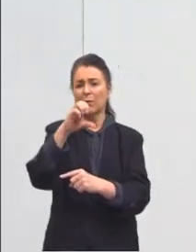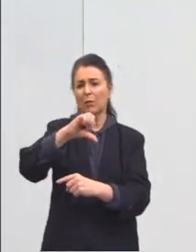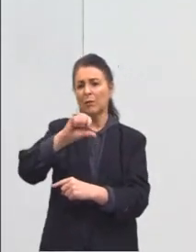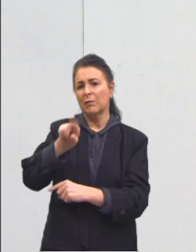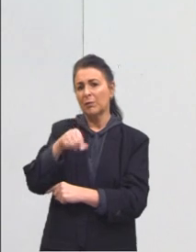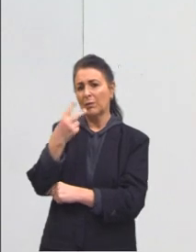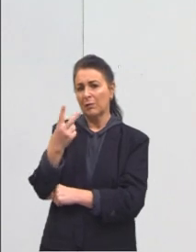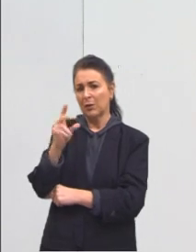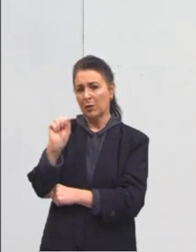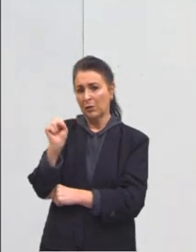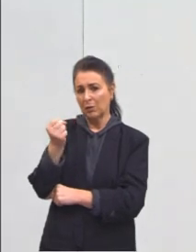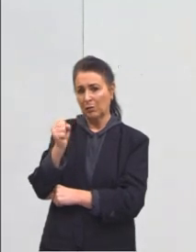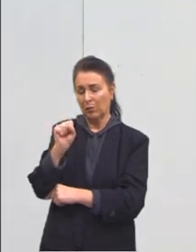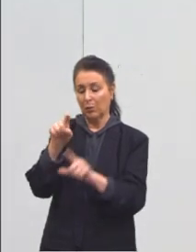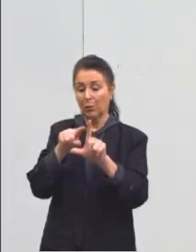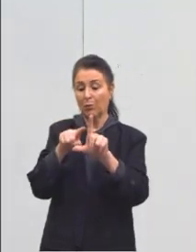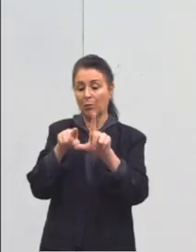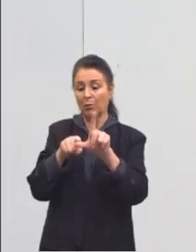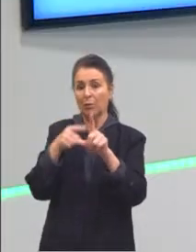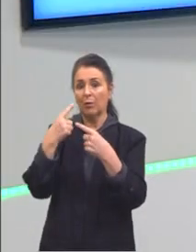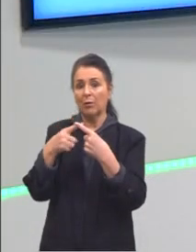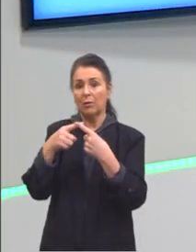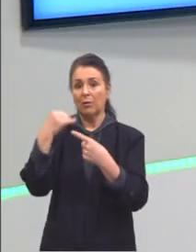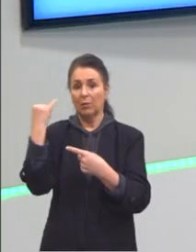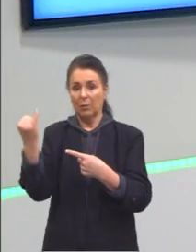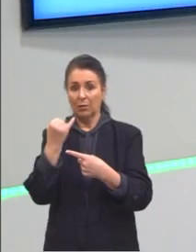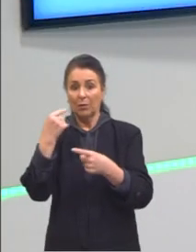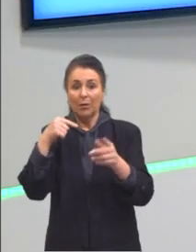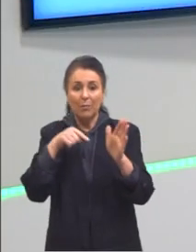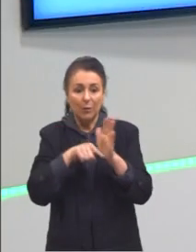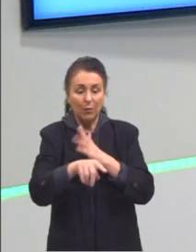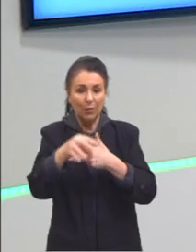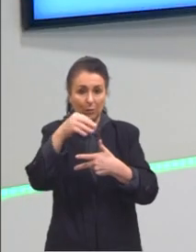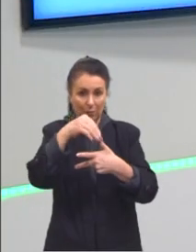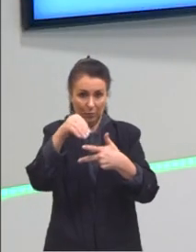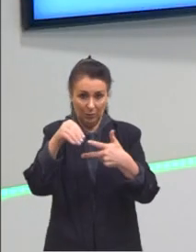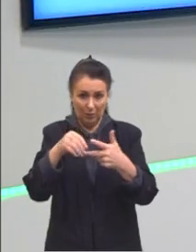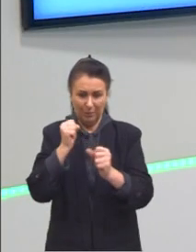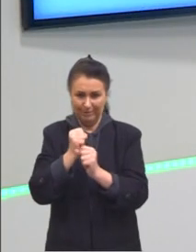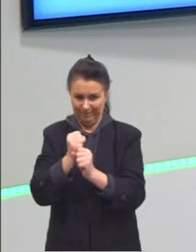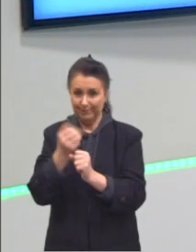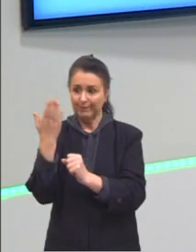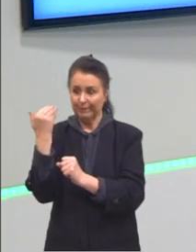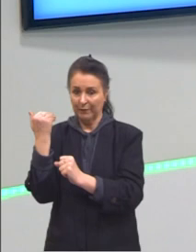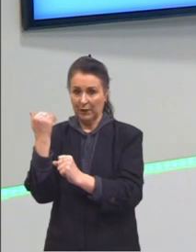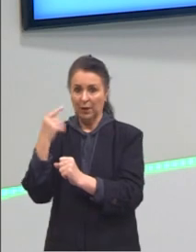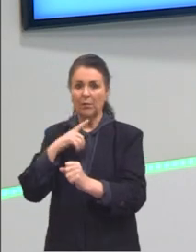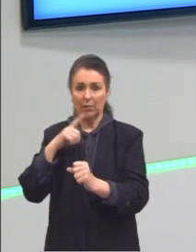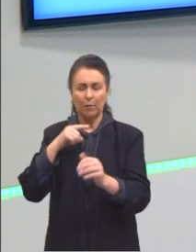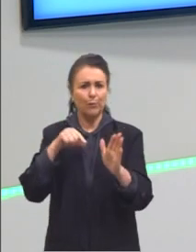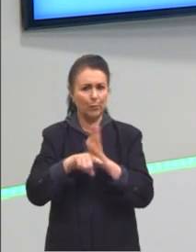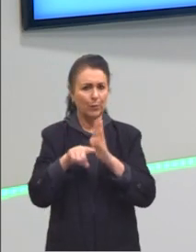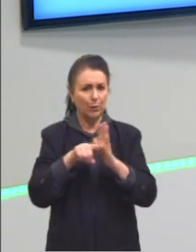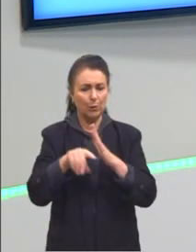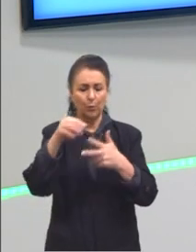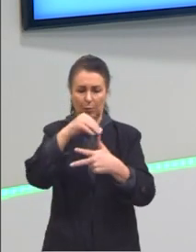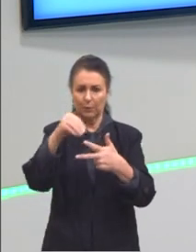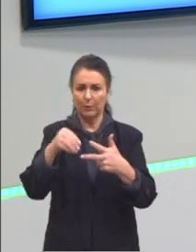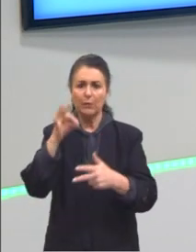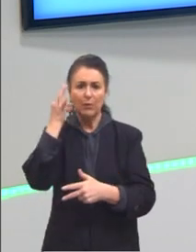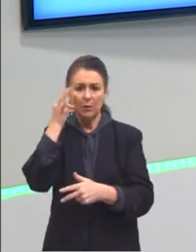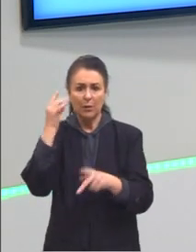por quê que é importante saber desses ângulos porque a questão do Enem dos últimos anos caiu questões de ENEM vestibular